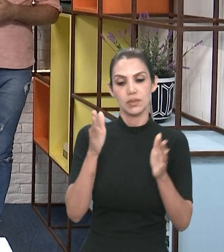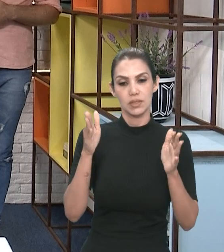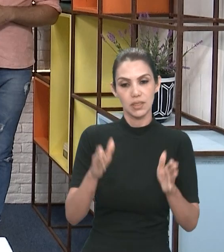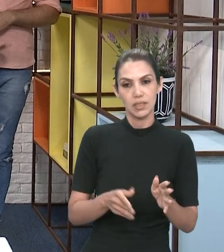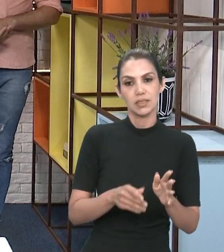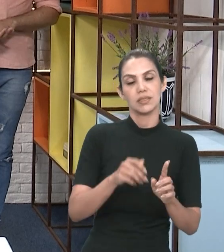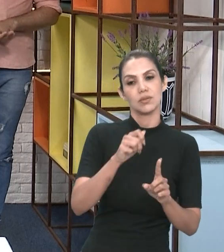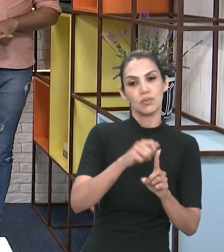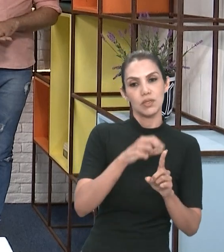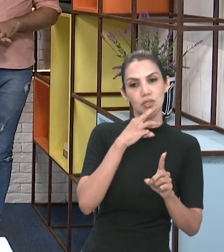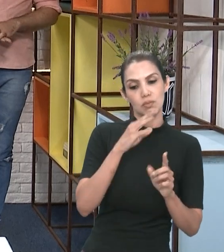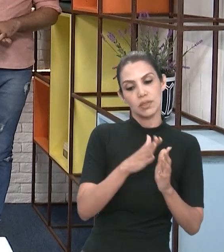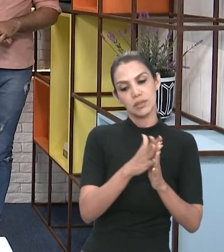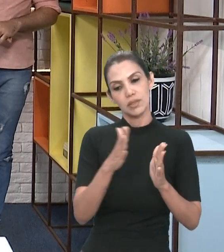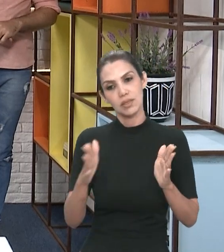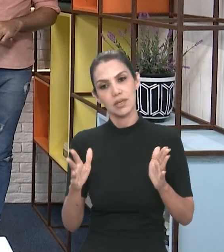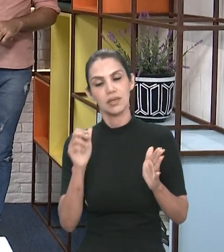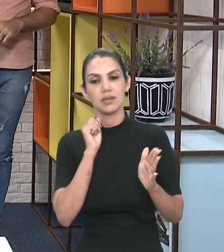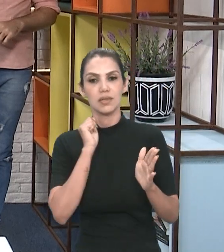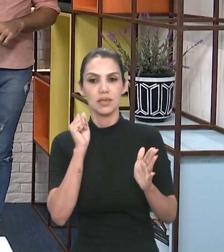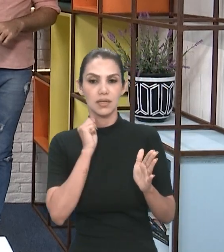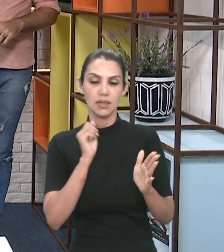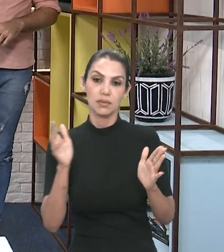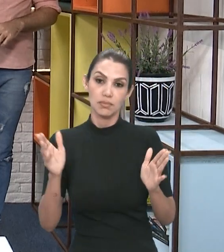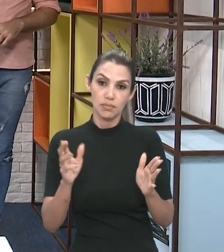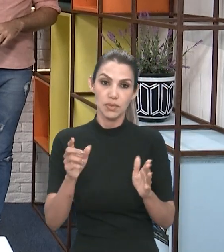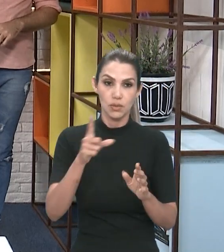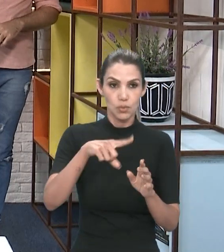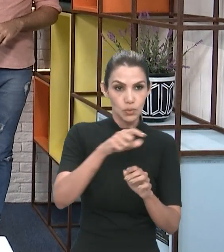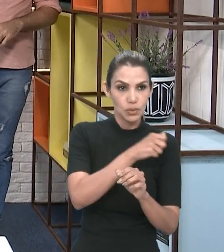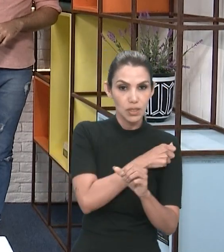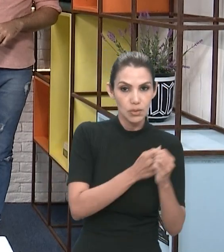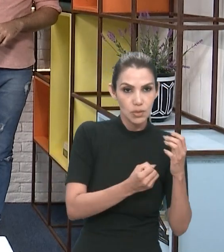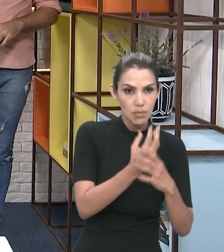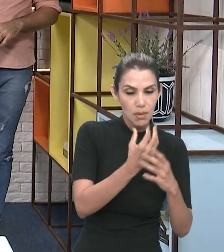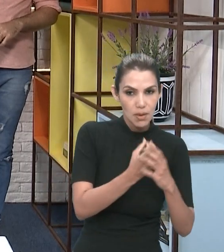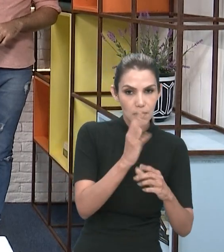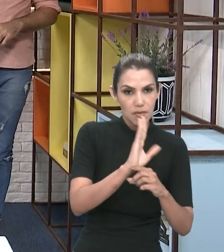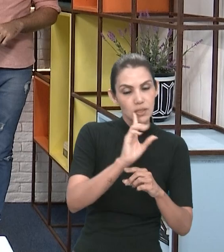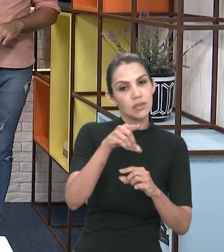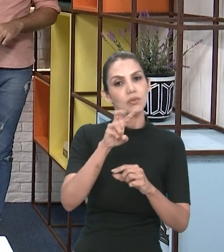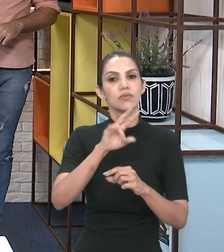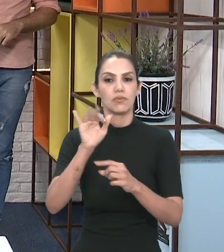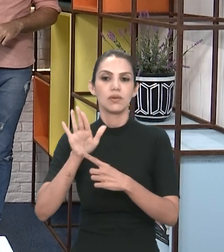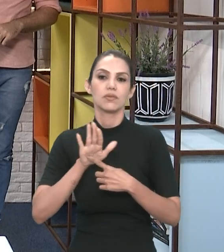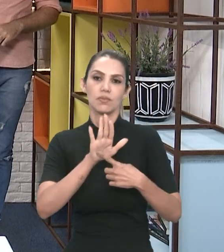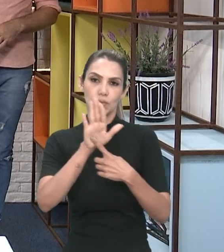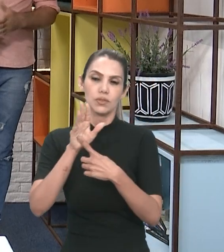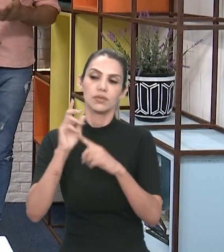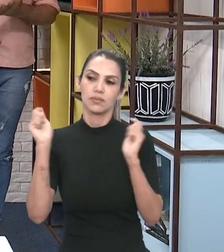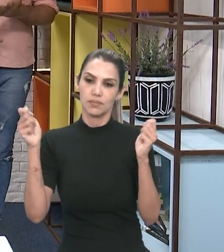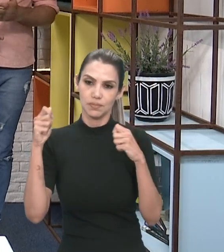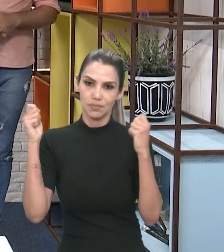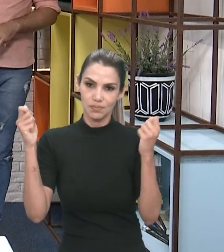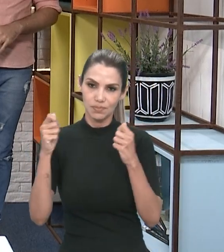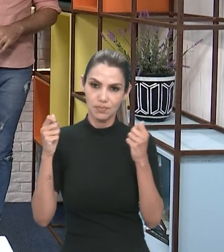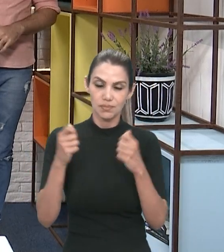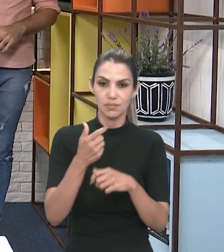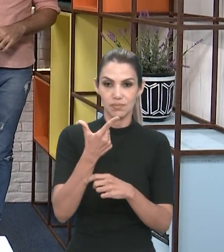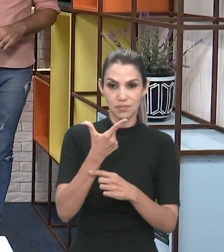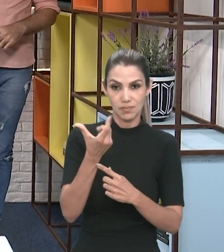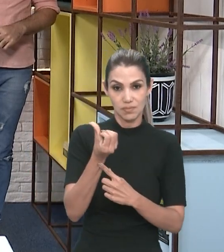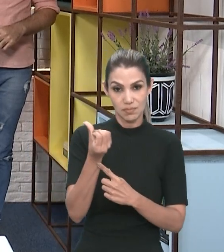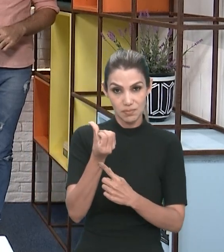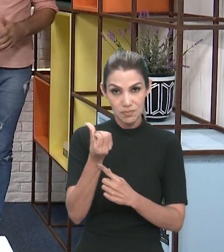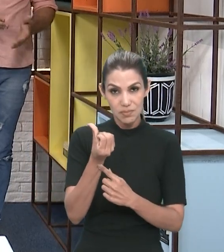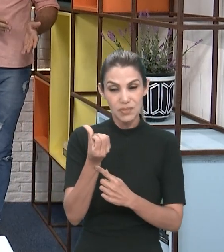abril e os vídeos produzidos pelos estudantes serão exibidos na programação oficial do festival. A 26ª edição do FICA